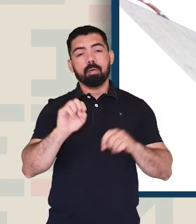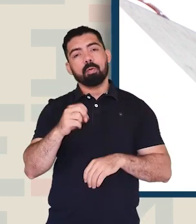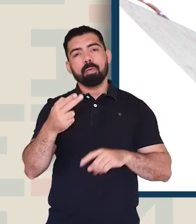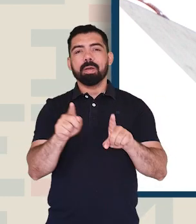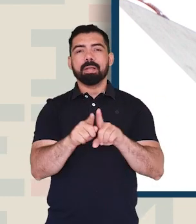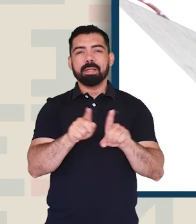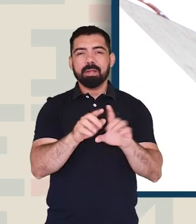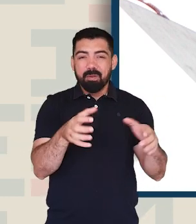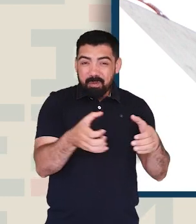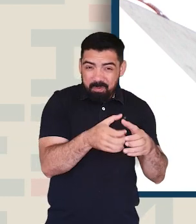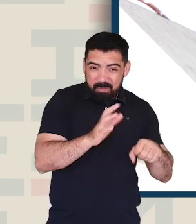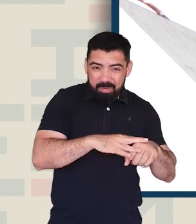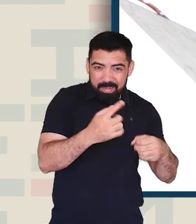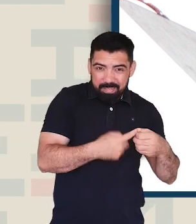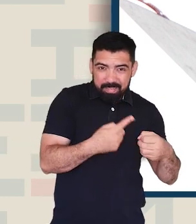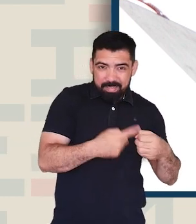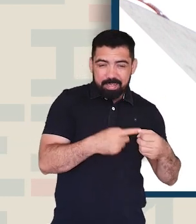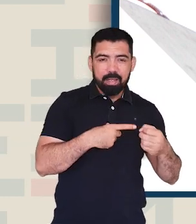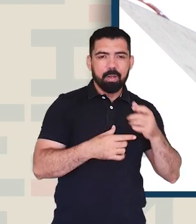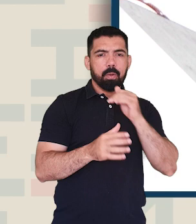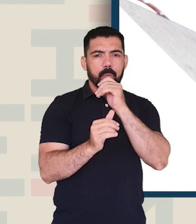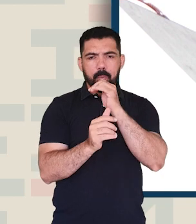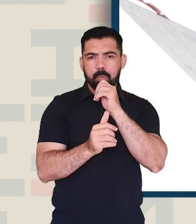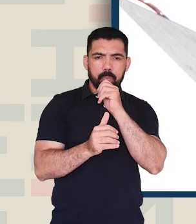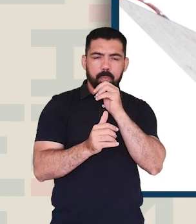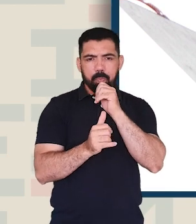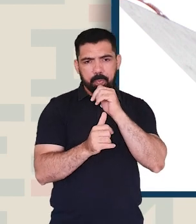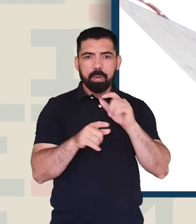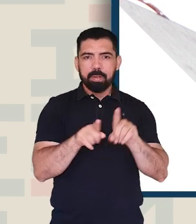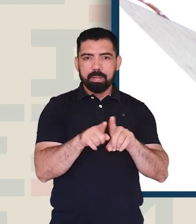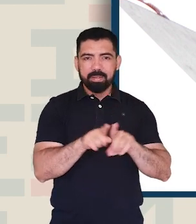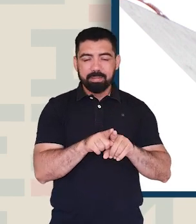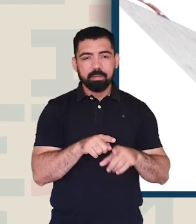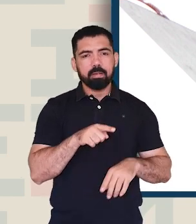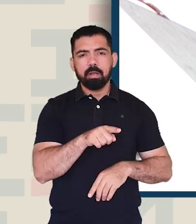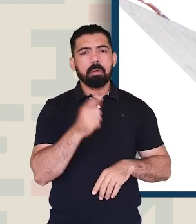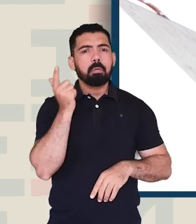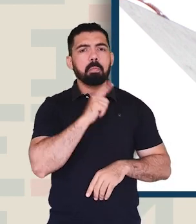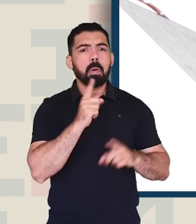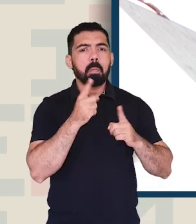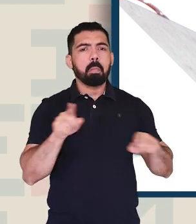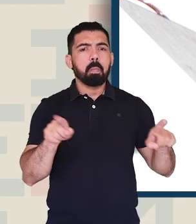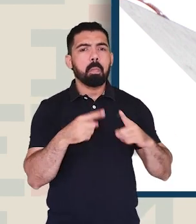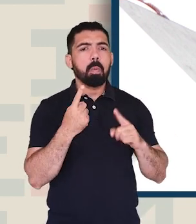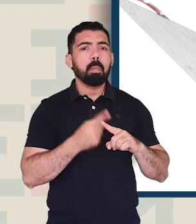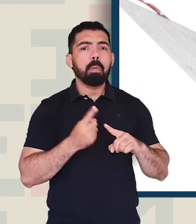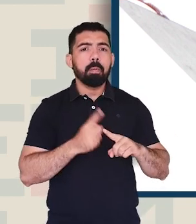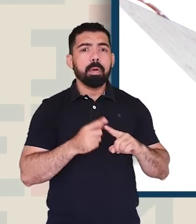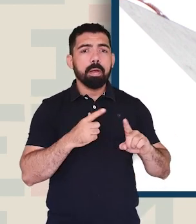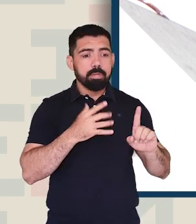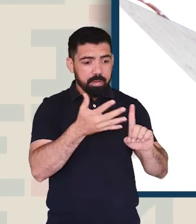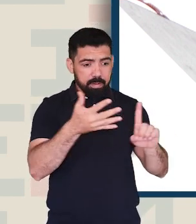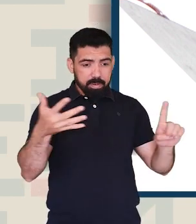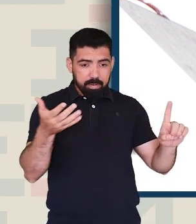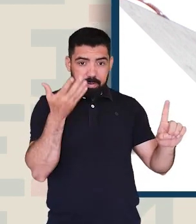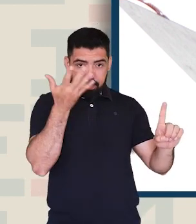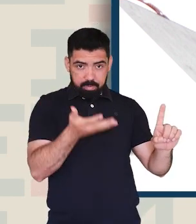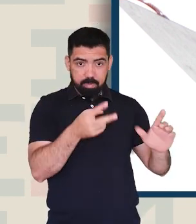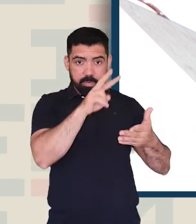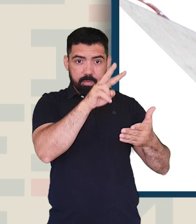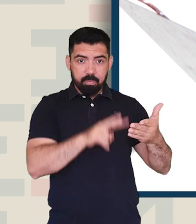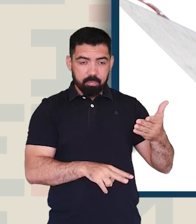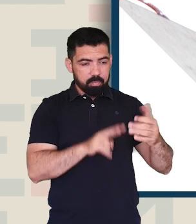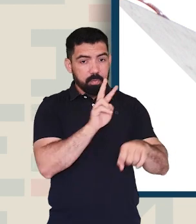aquelas bandinhas, né, de sopros e tal, elas tocam aquelas músicas porque existe uma partitura que